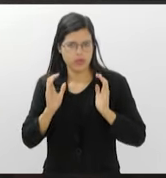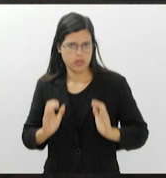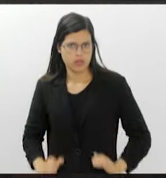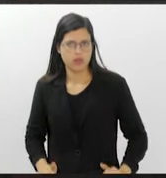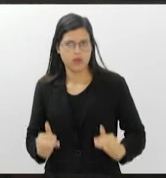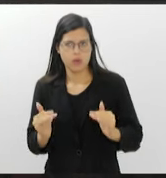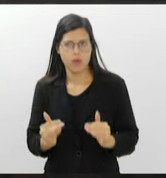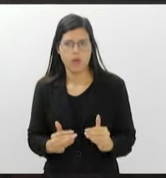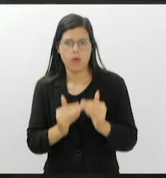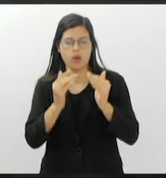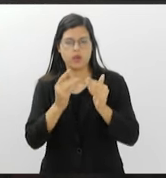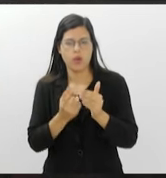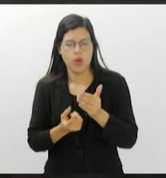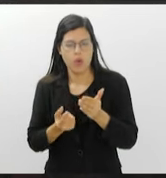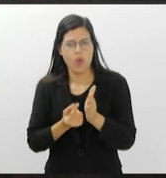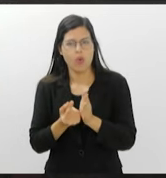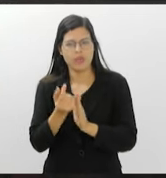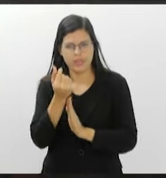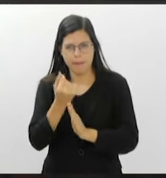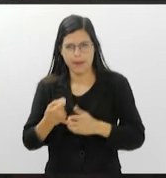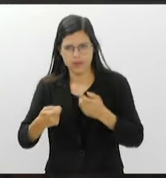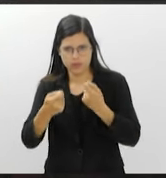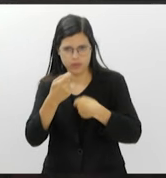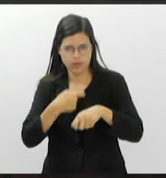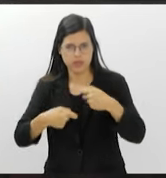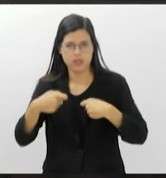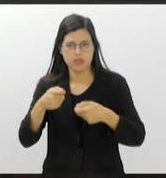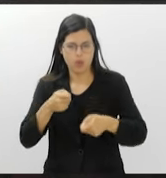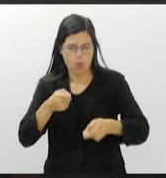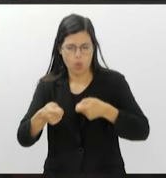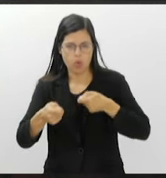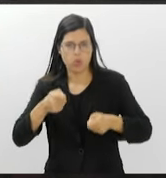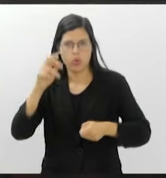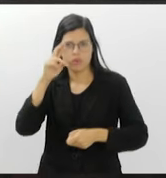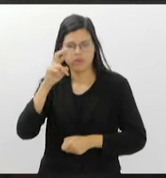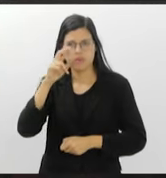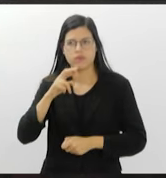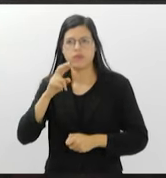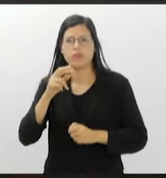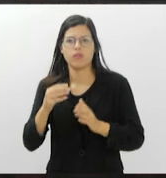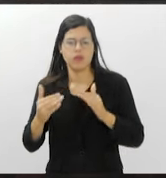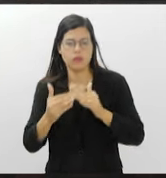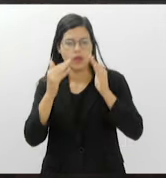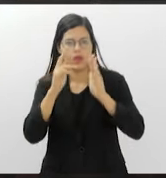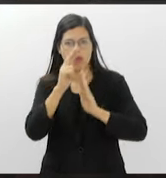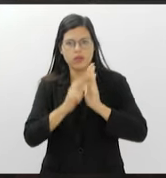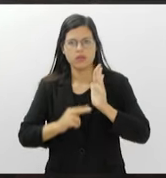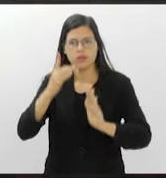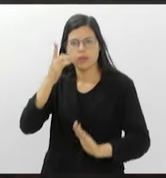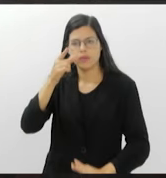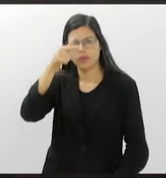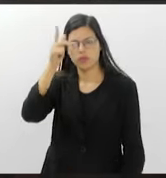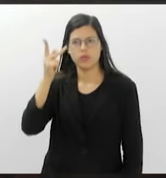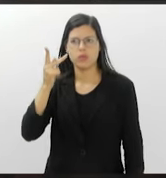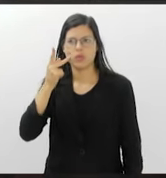favorável, Orçamento, Finanças, Fiscalização Financeira e Controle, favorável, Relatoria dos deputados Luiz Paulo,